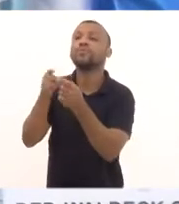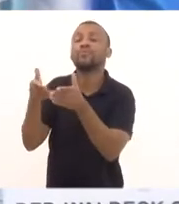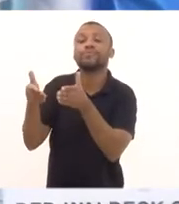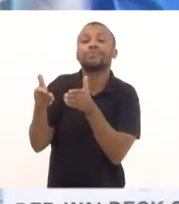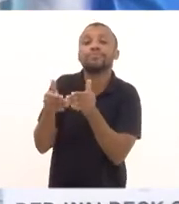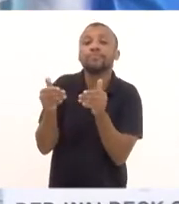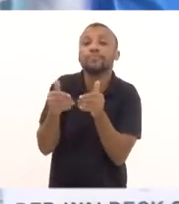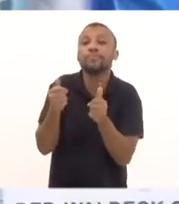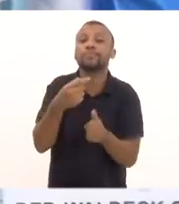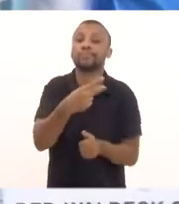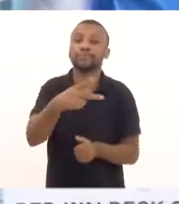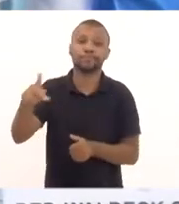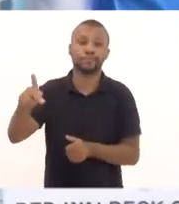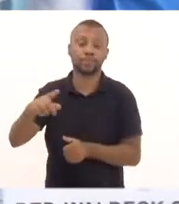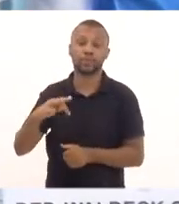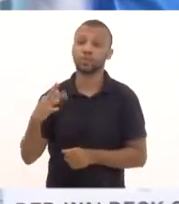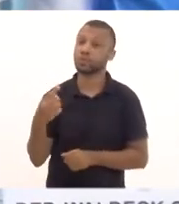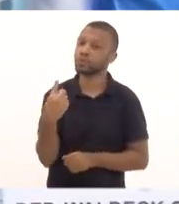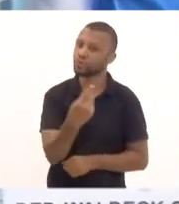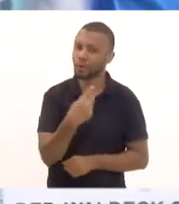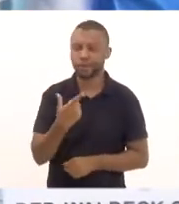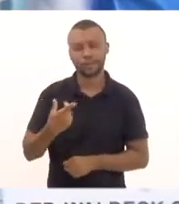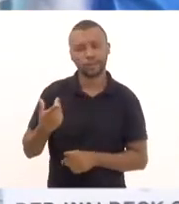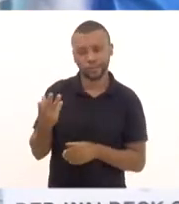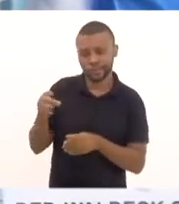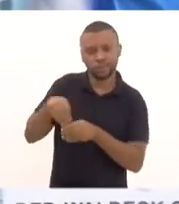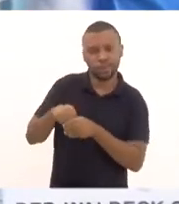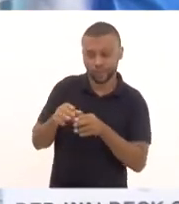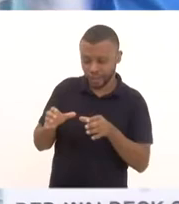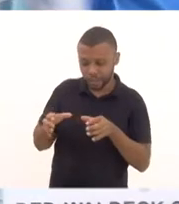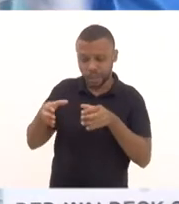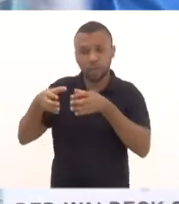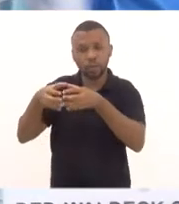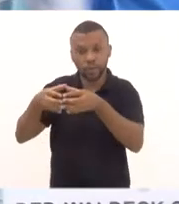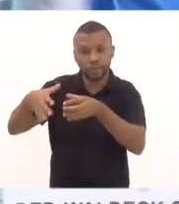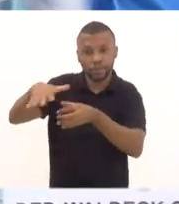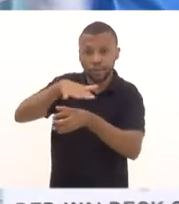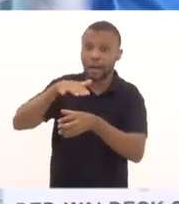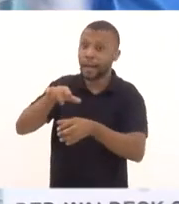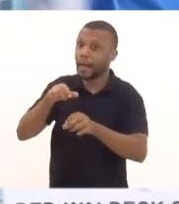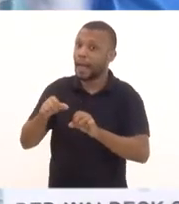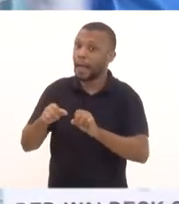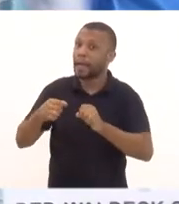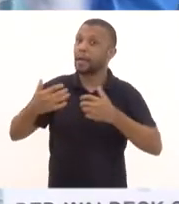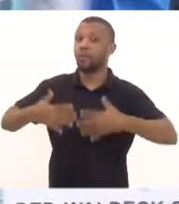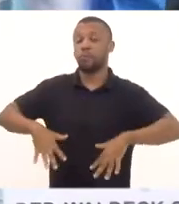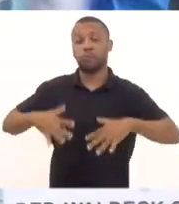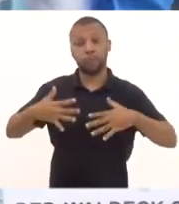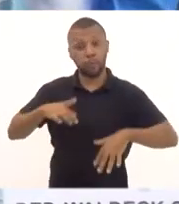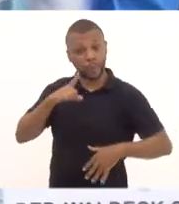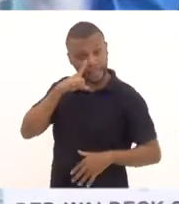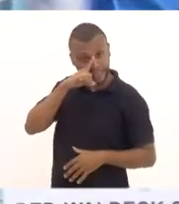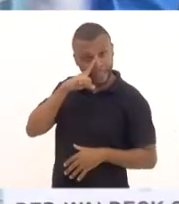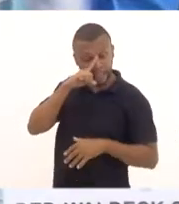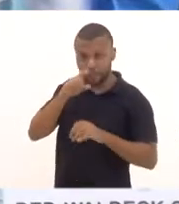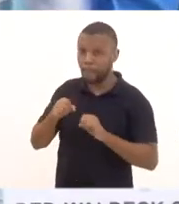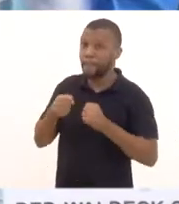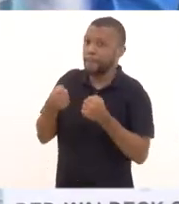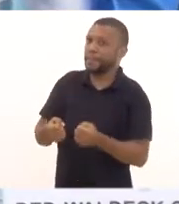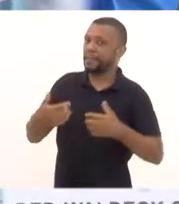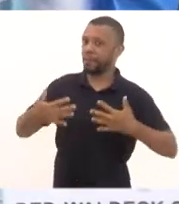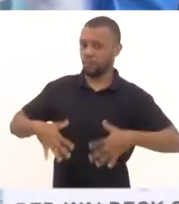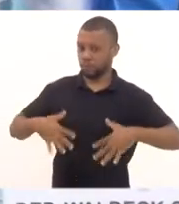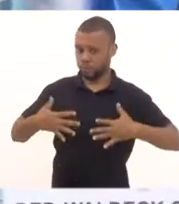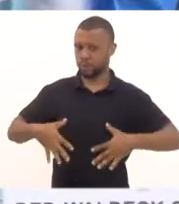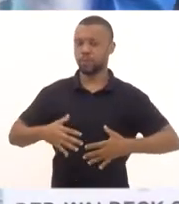todos nós estamos aqui na frente dessa comissão parlamentar de inquérito que estou dizendo que essa comissão é Peso Pesado uma é só tem peso pesado aqui